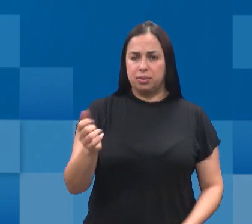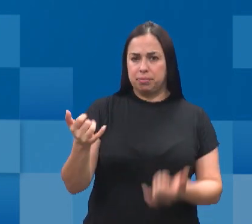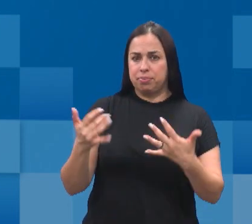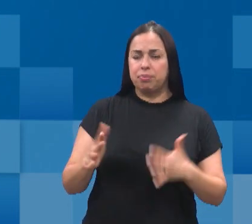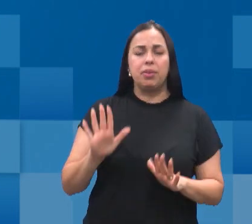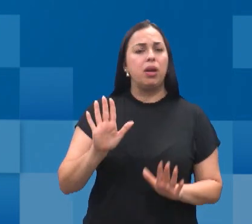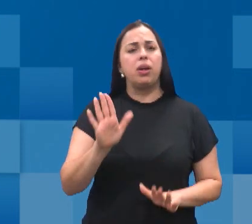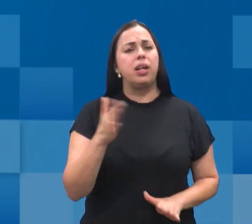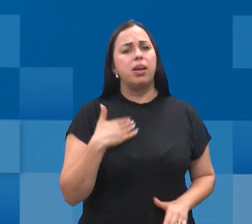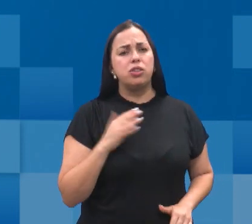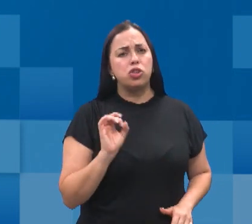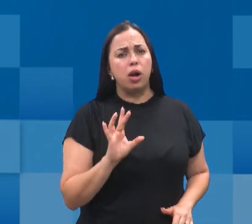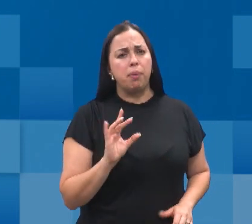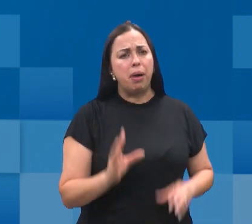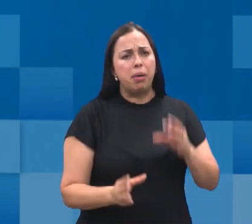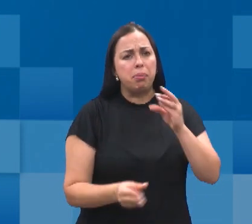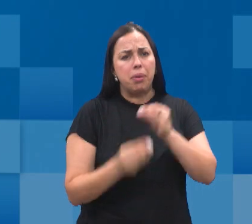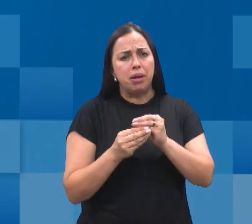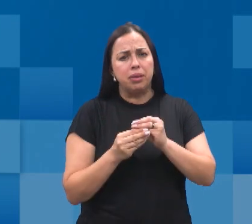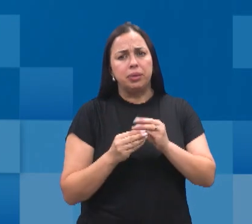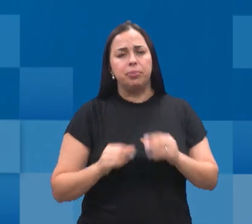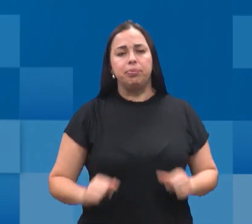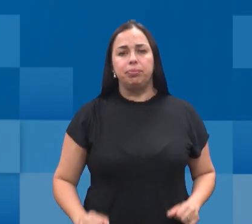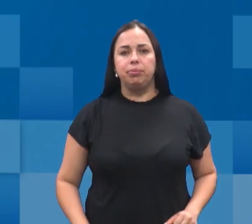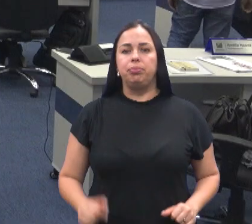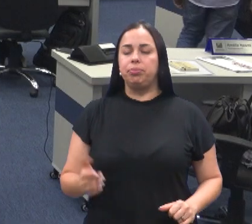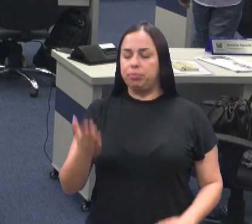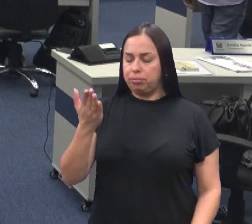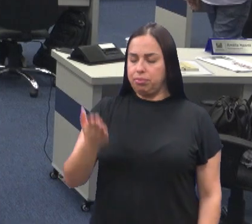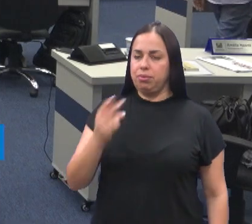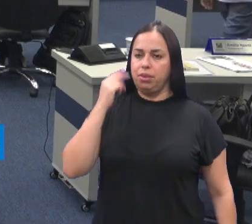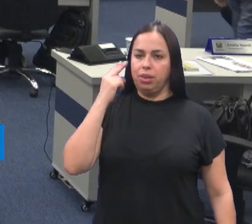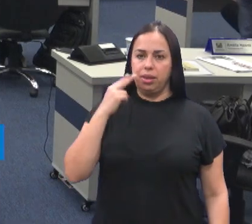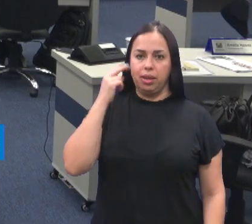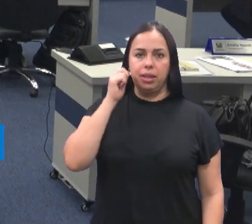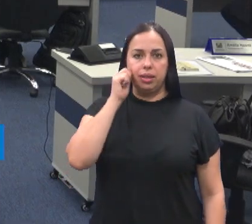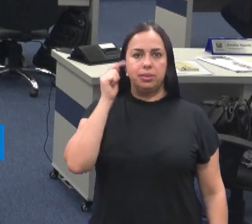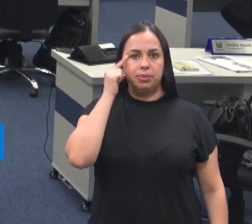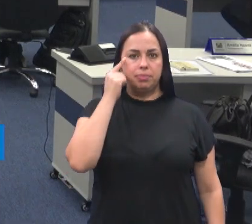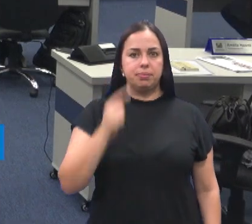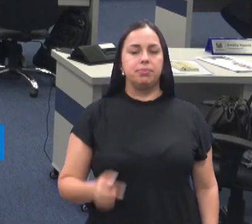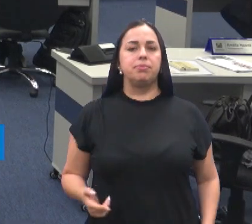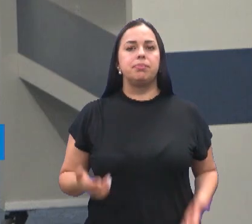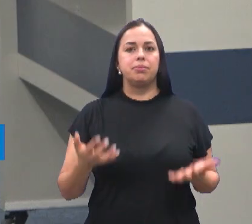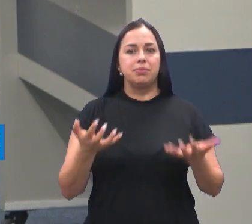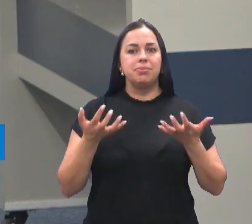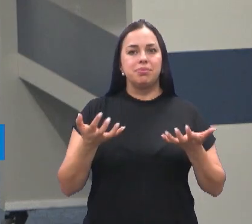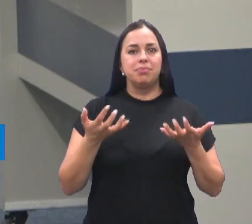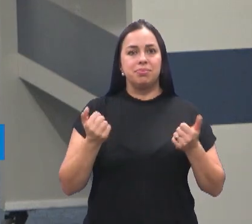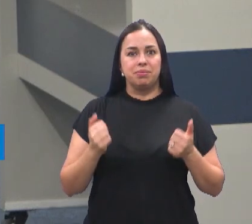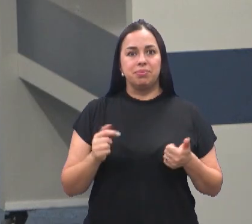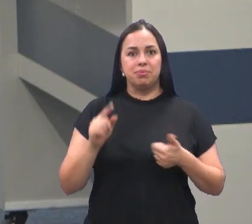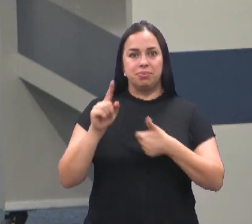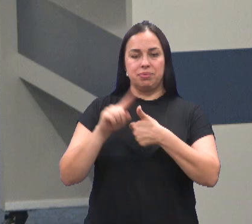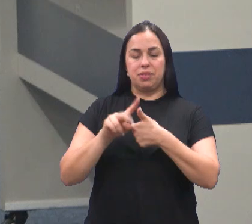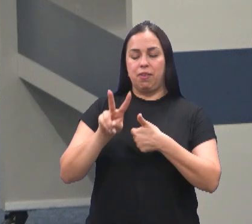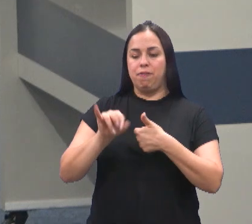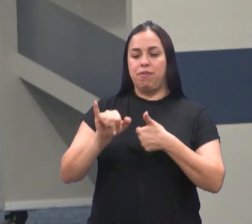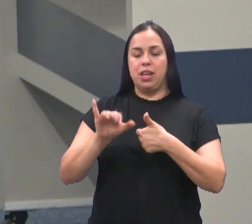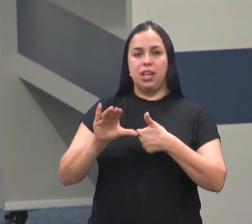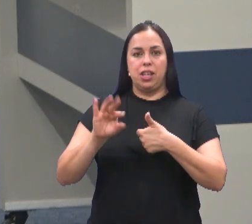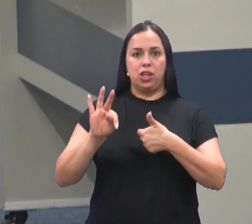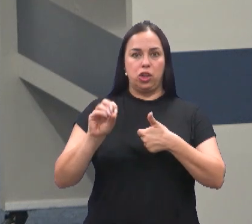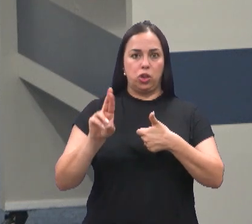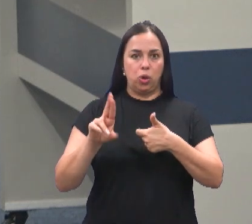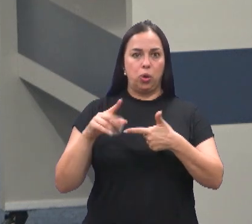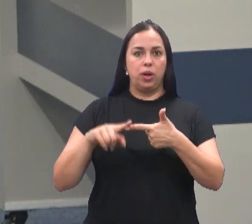questão de ordem, só para não passar batido aqui. Questão de ordem, a vereadora Amélia Noronha. Eu queria, então, aqui, ó, Vitor, 13